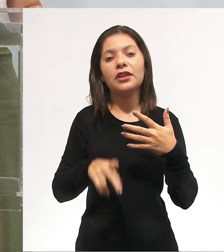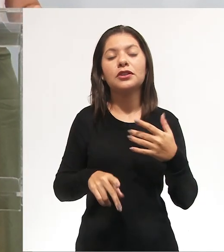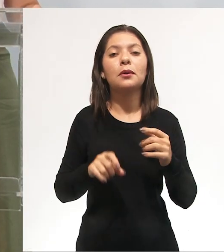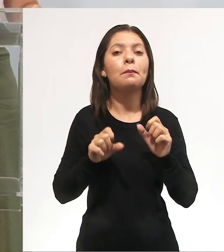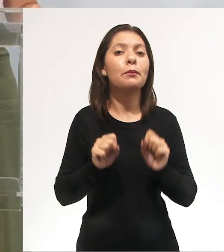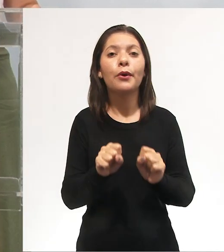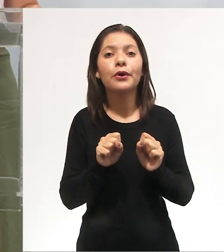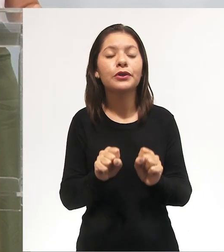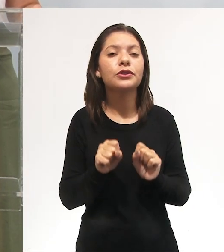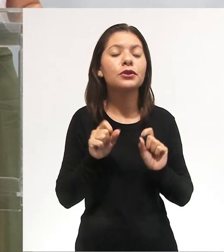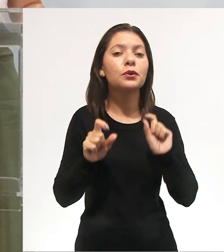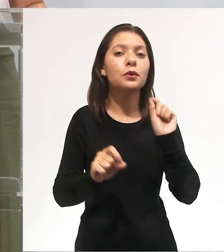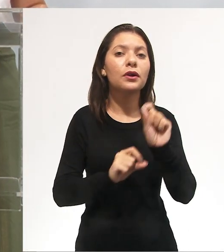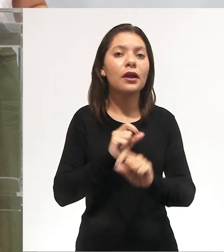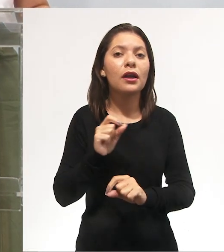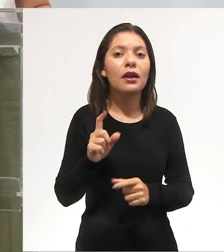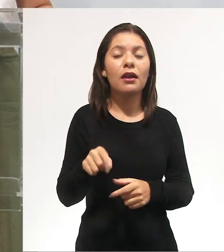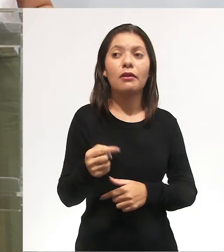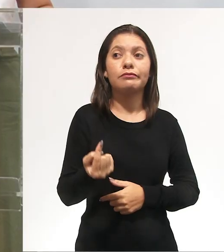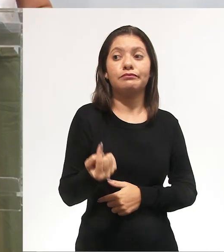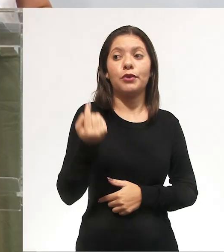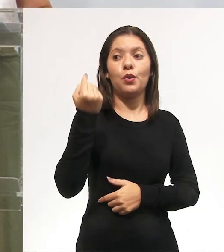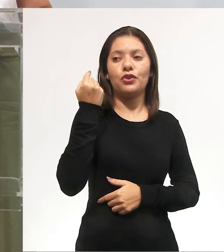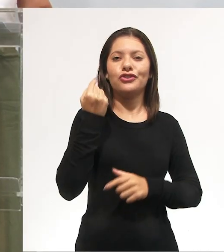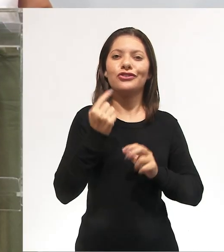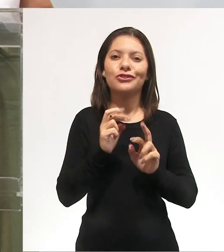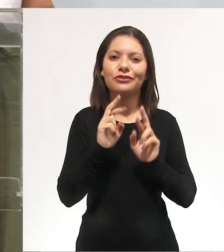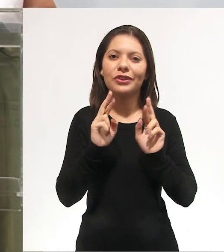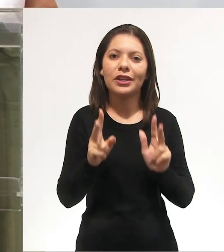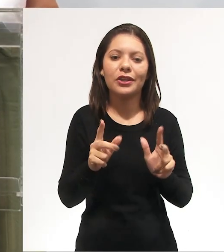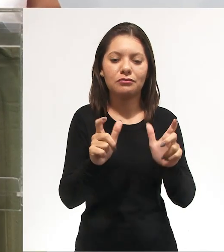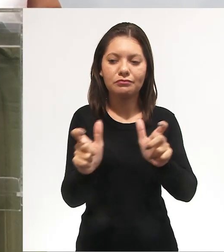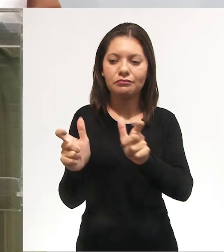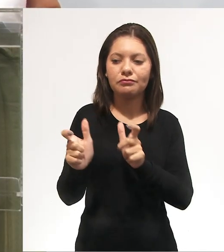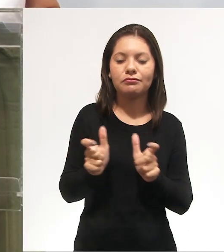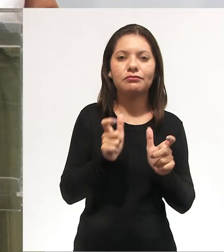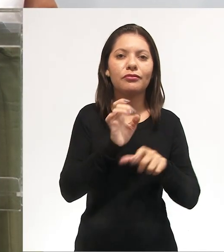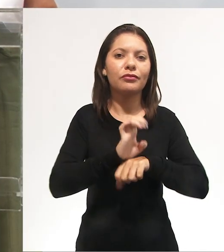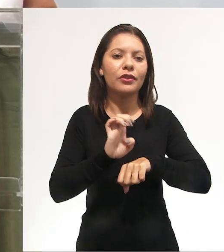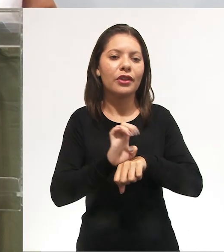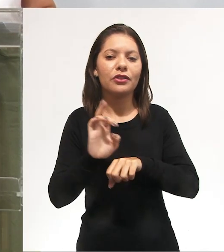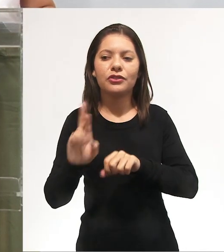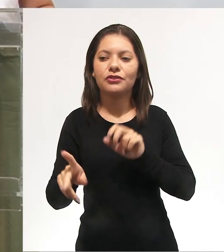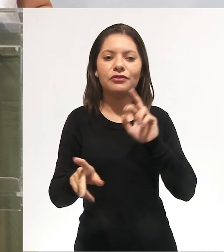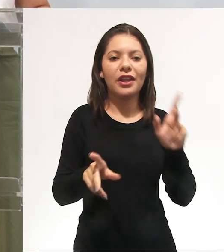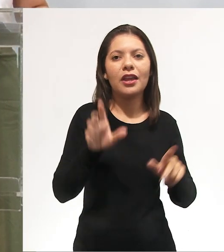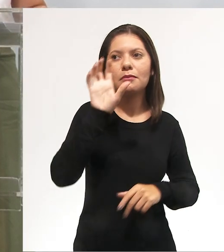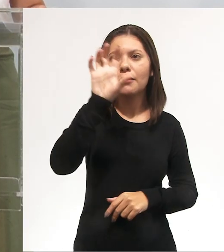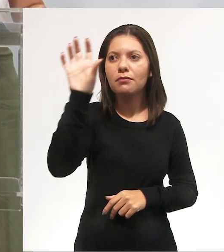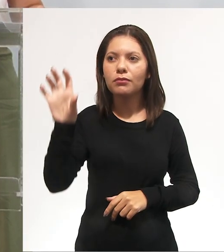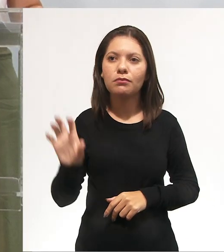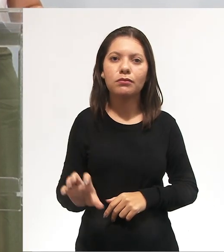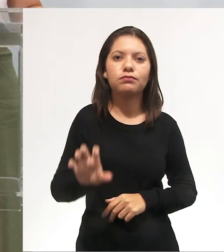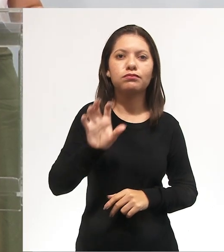se dar porque as pessoas têm origens diferentes, né? Nasceram em diferentes estados, regiões do